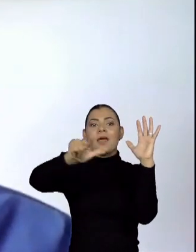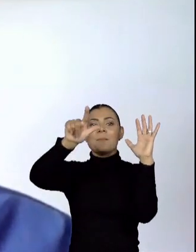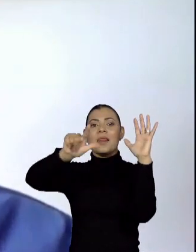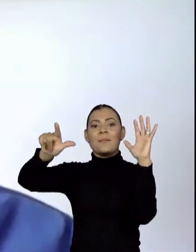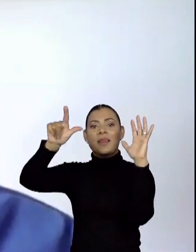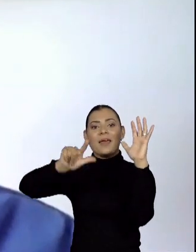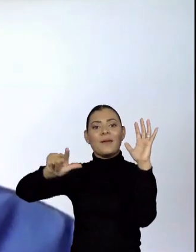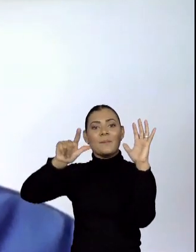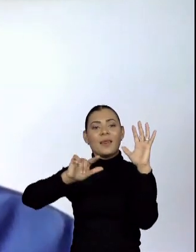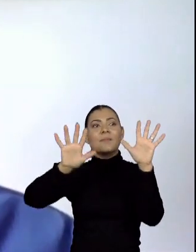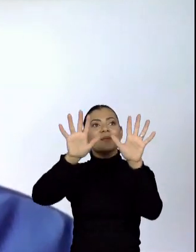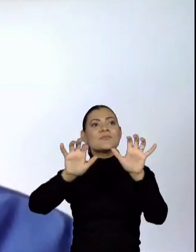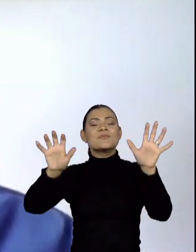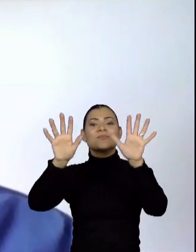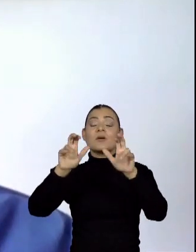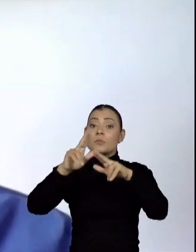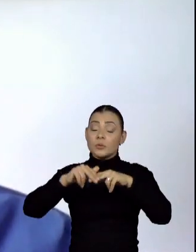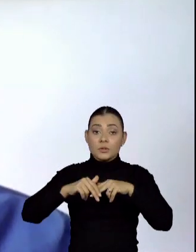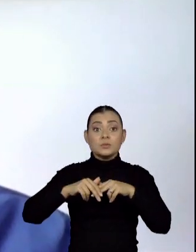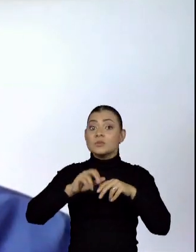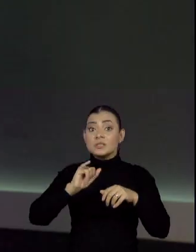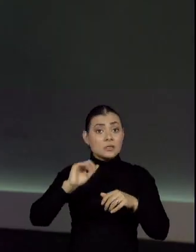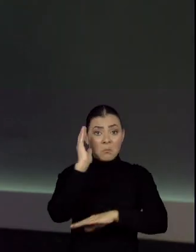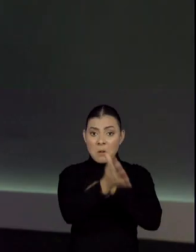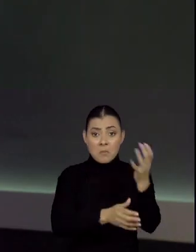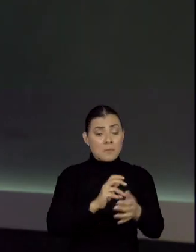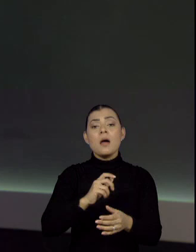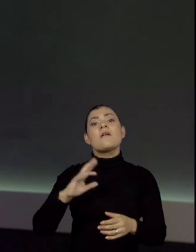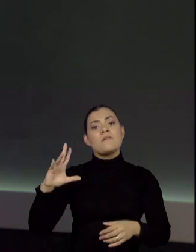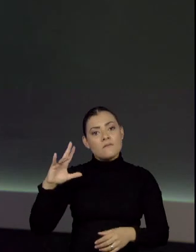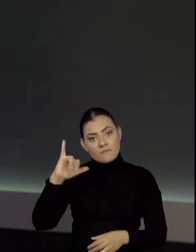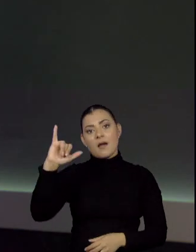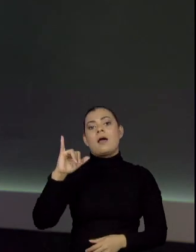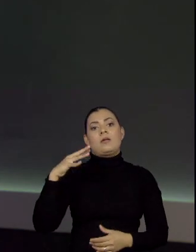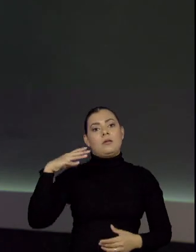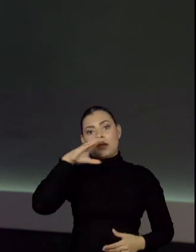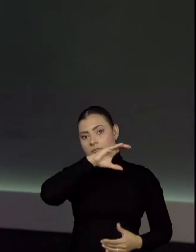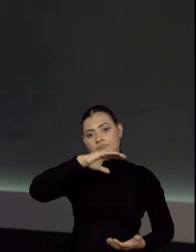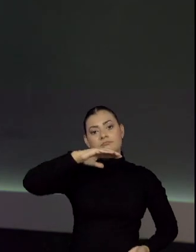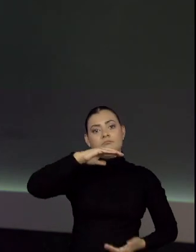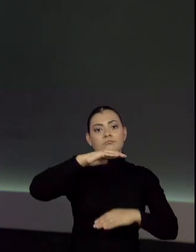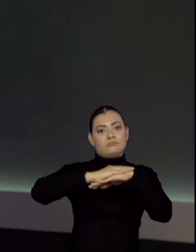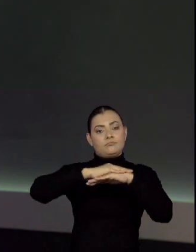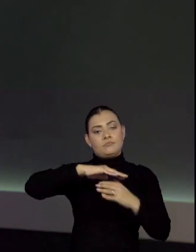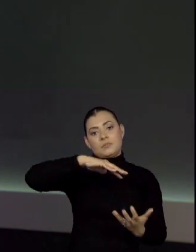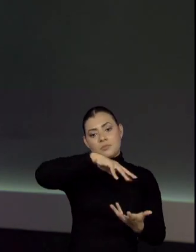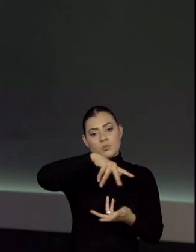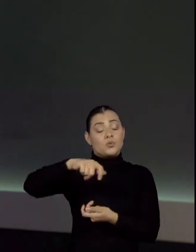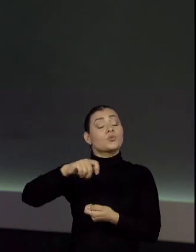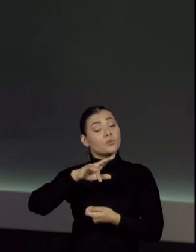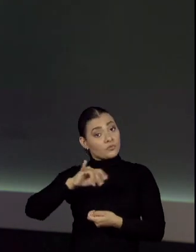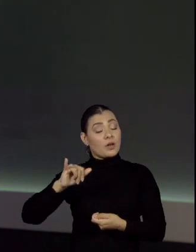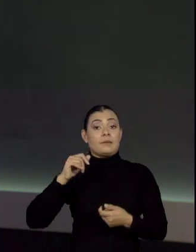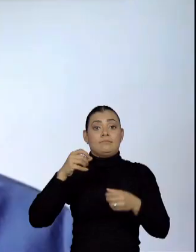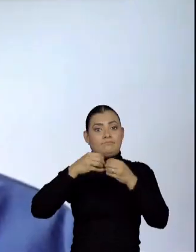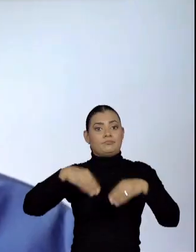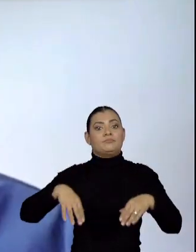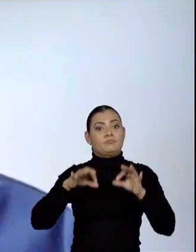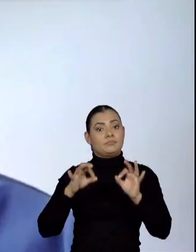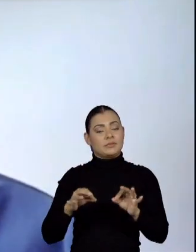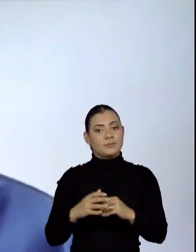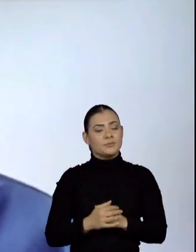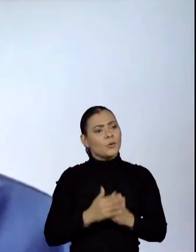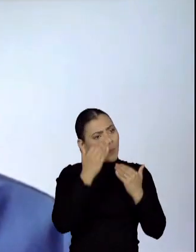carbônico e um aquecimento global da Terra. Agradeço o que o senhor fez pela gente, defendendo o INPE, defendendo a ciência.